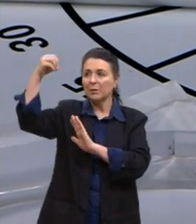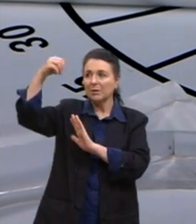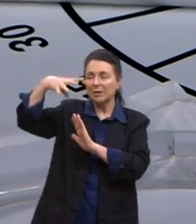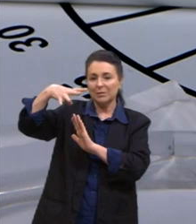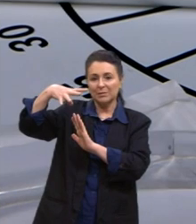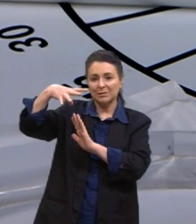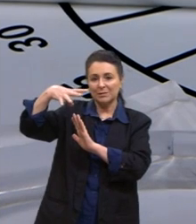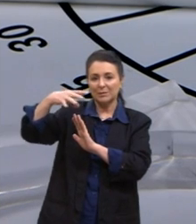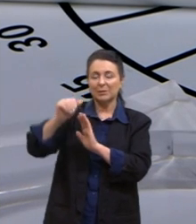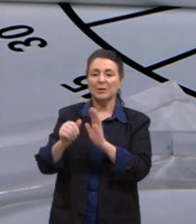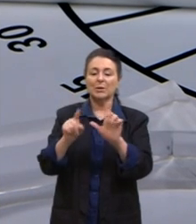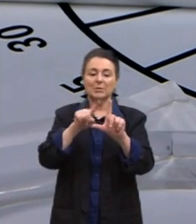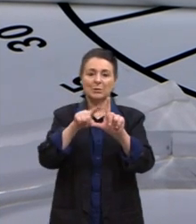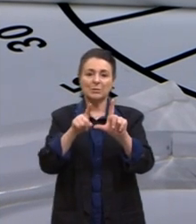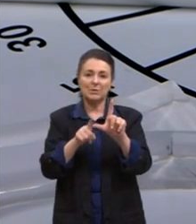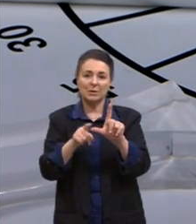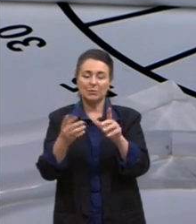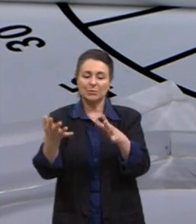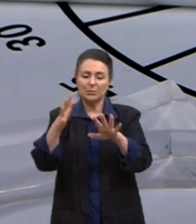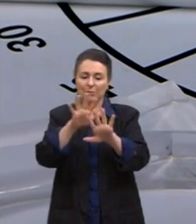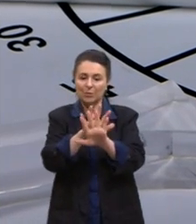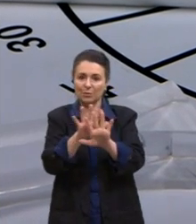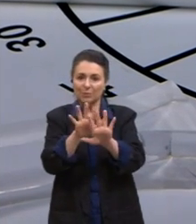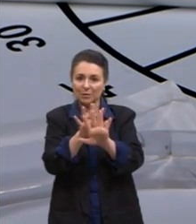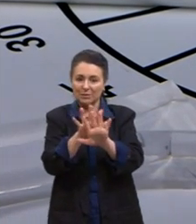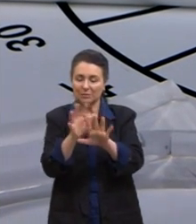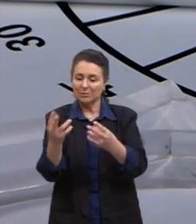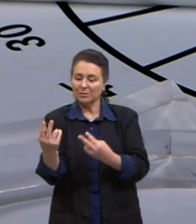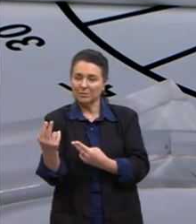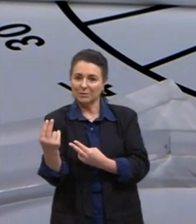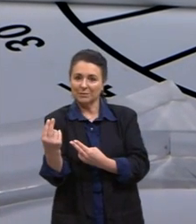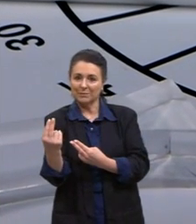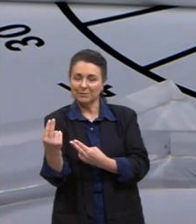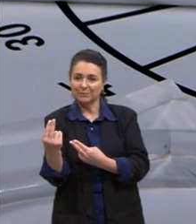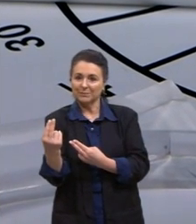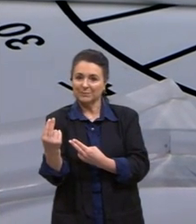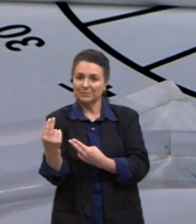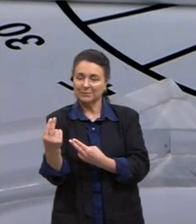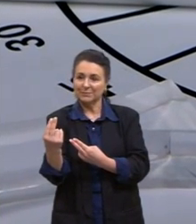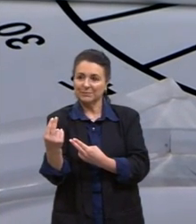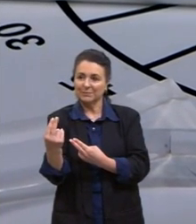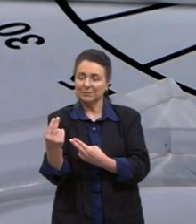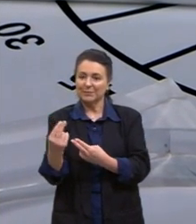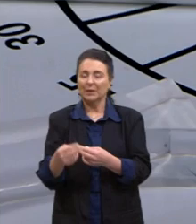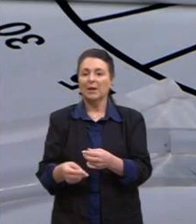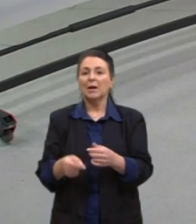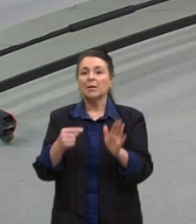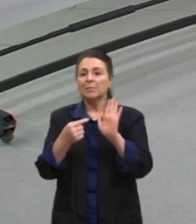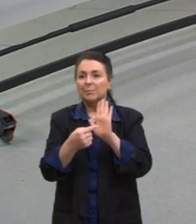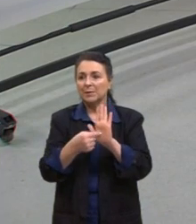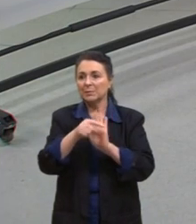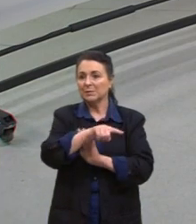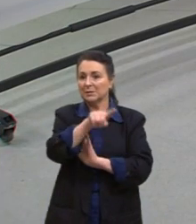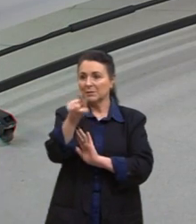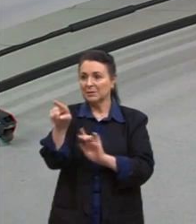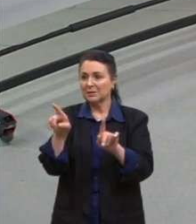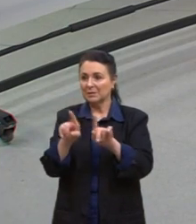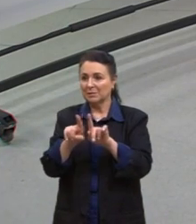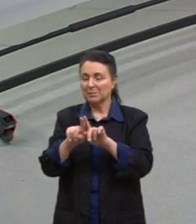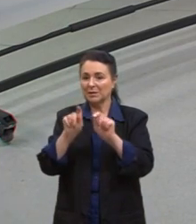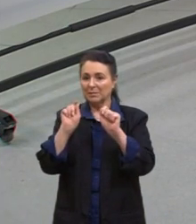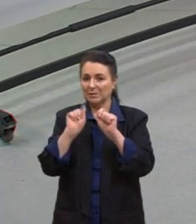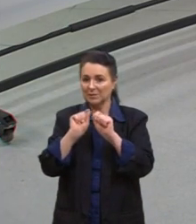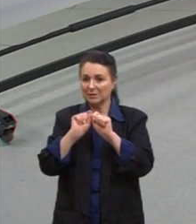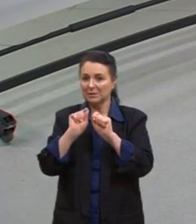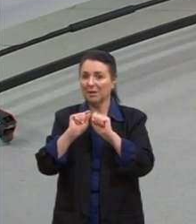os ângulos congruentes que faz certo pessoal só para indicar para vocês também para vocês fazerem